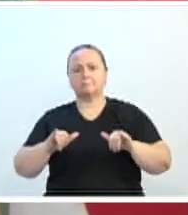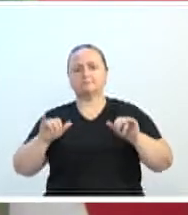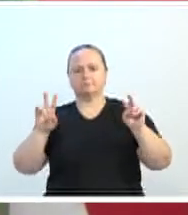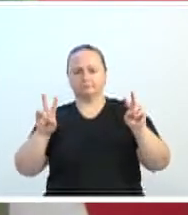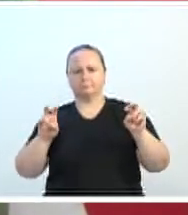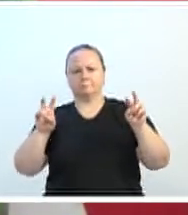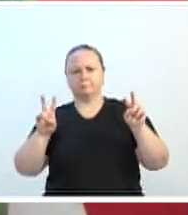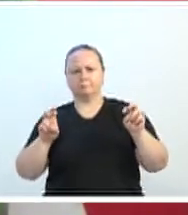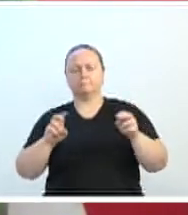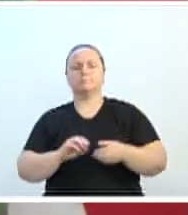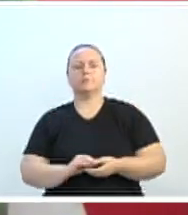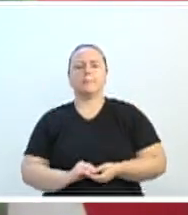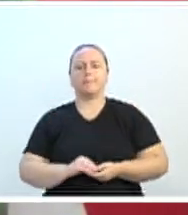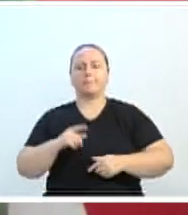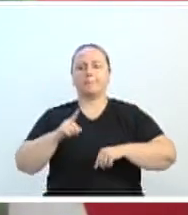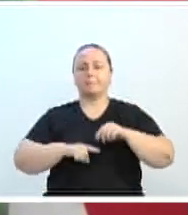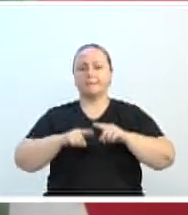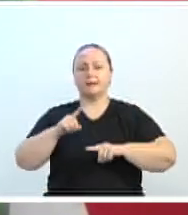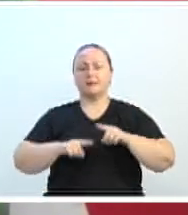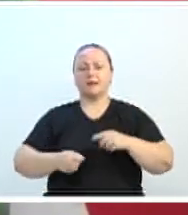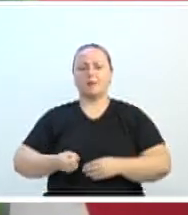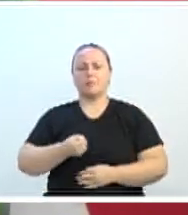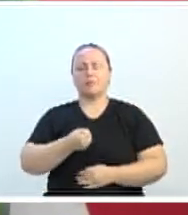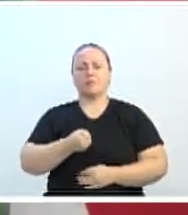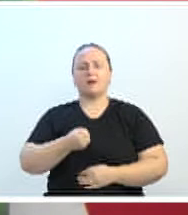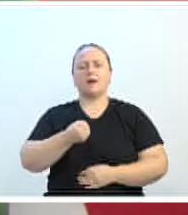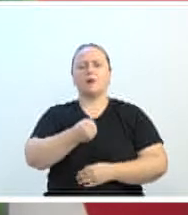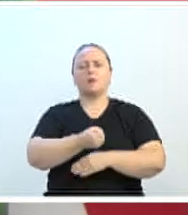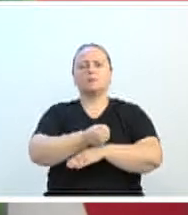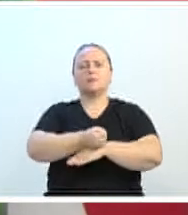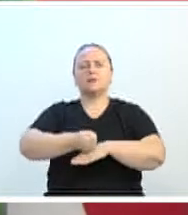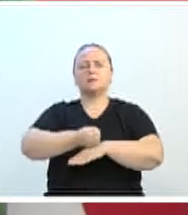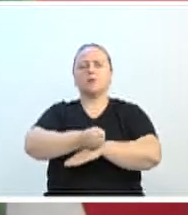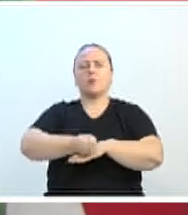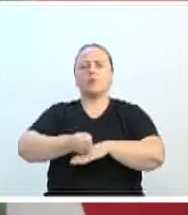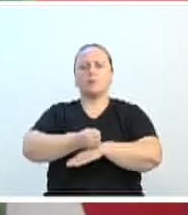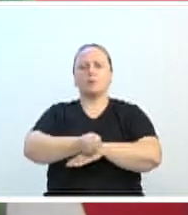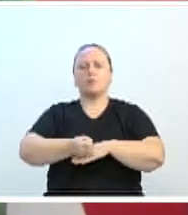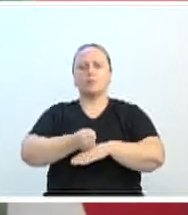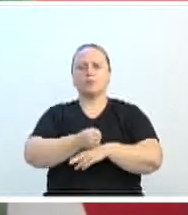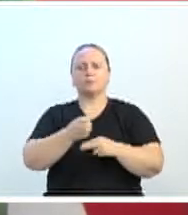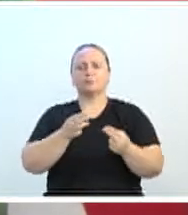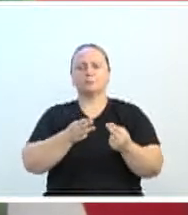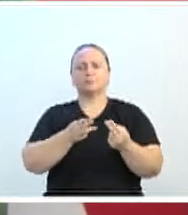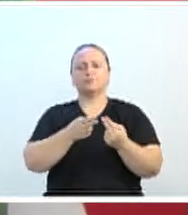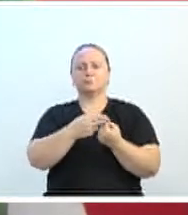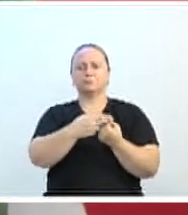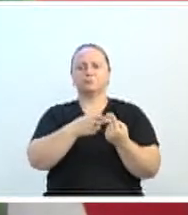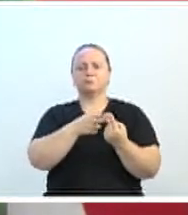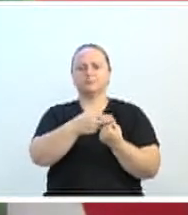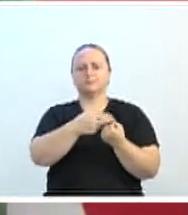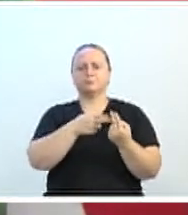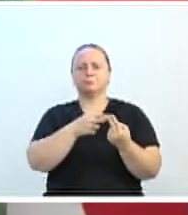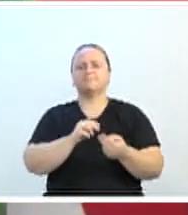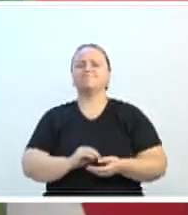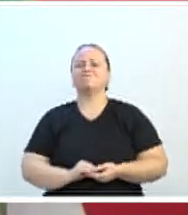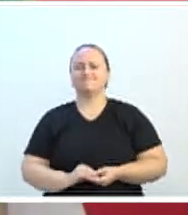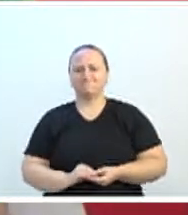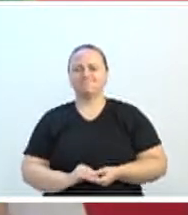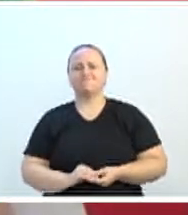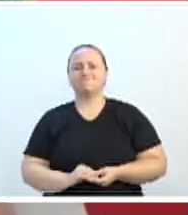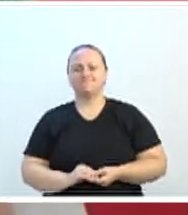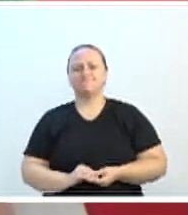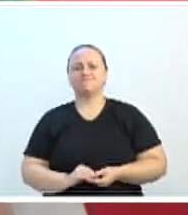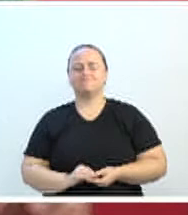respeito do equipamento de ultrassom lá da Policlínica, que teve uma falha no seu sensor e que a Prefeitura já